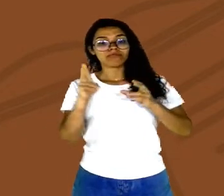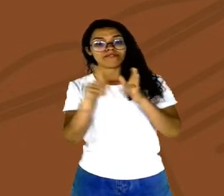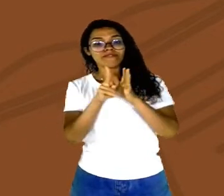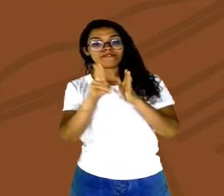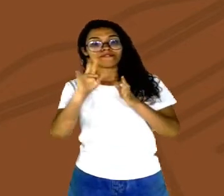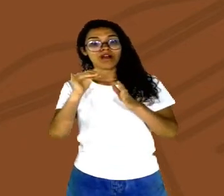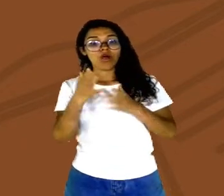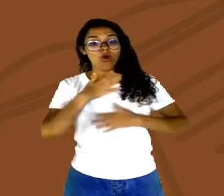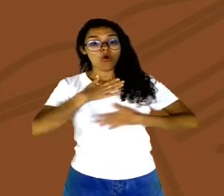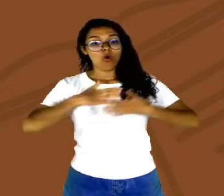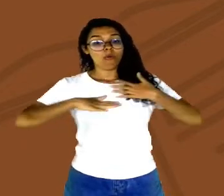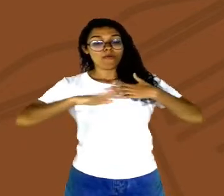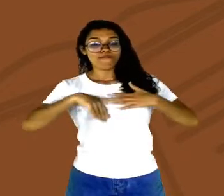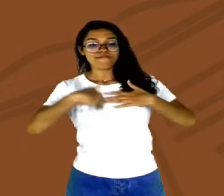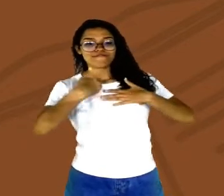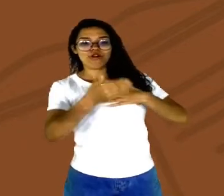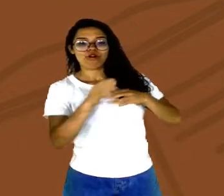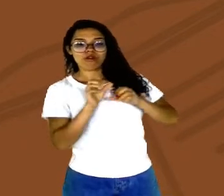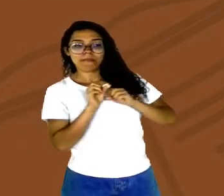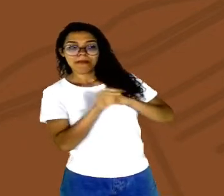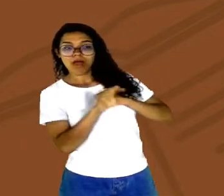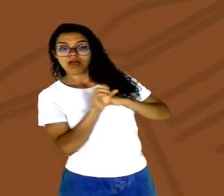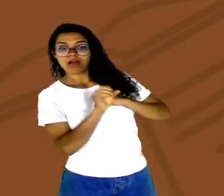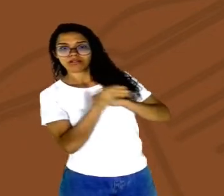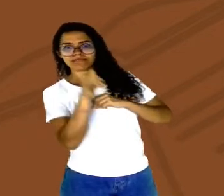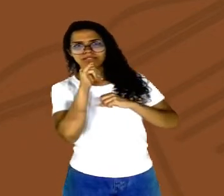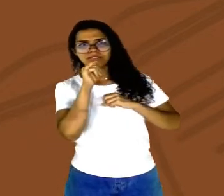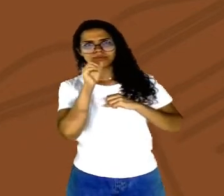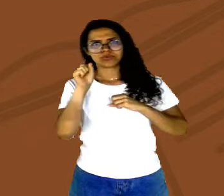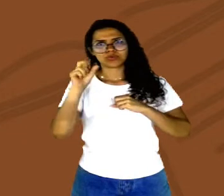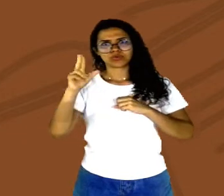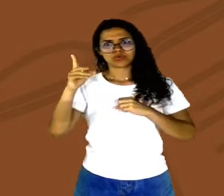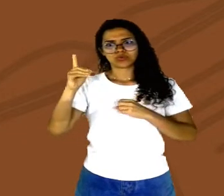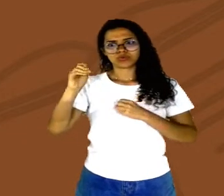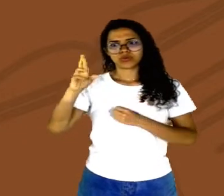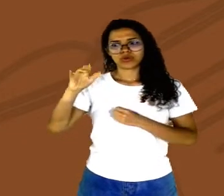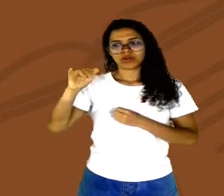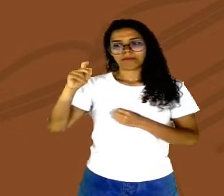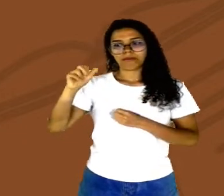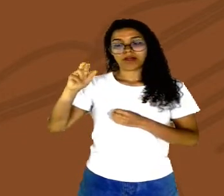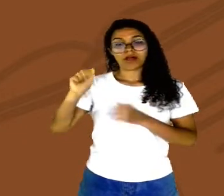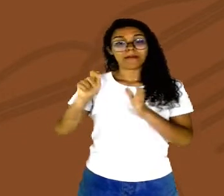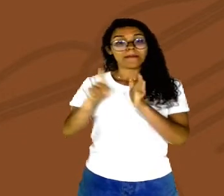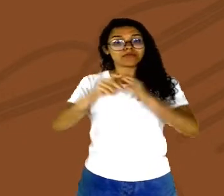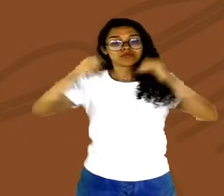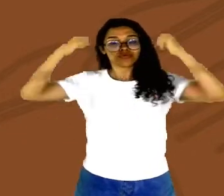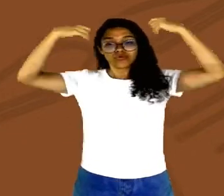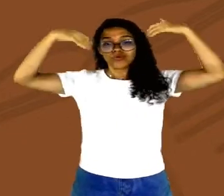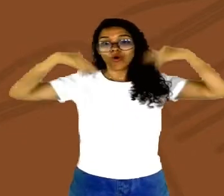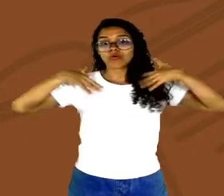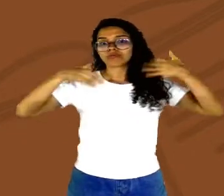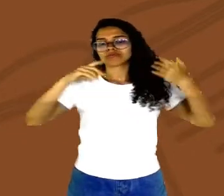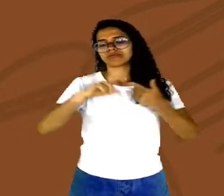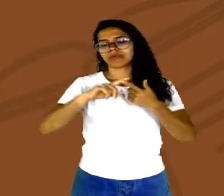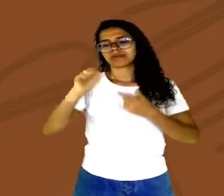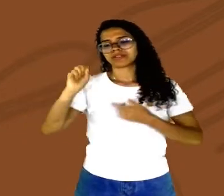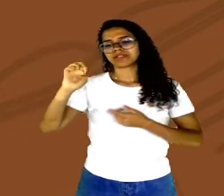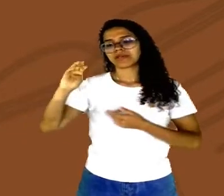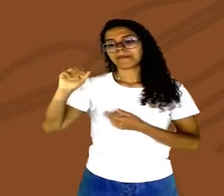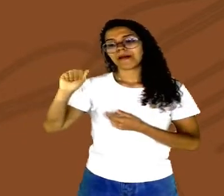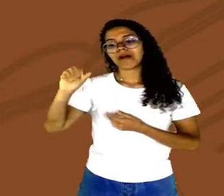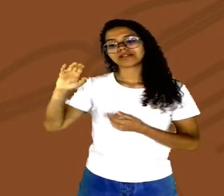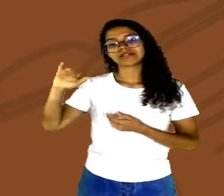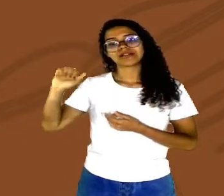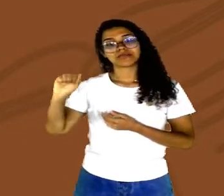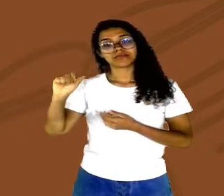as glândulas sudoríparas, que produzem o suor, como as glândulas sebáceas, como as glândulas lacrimais,